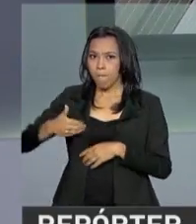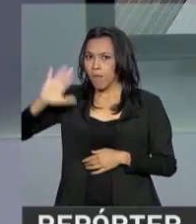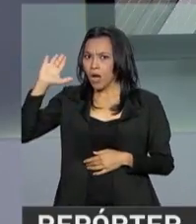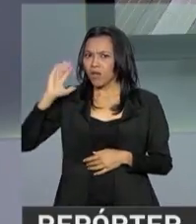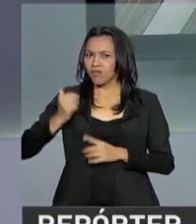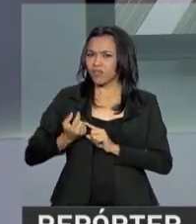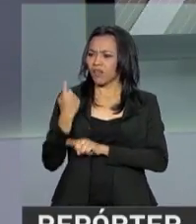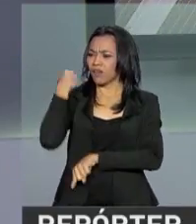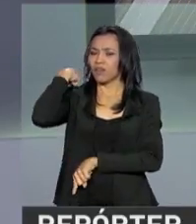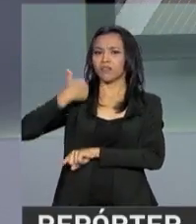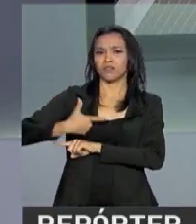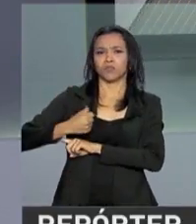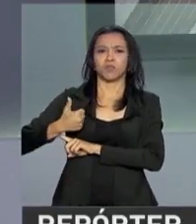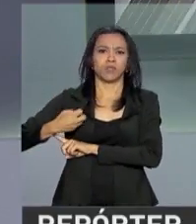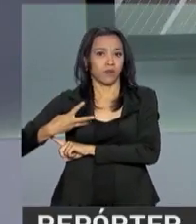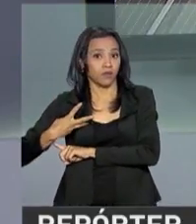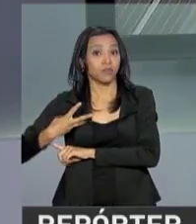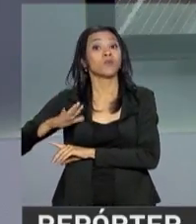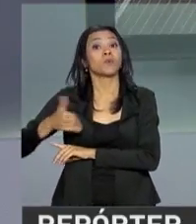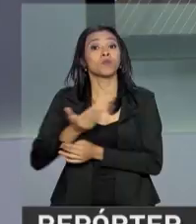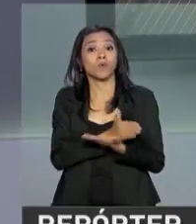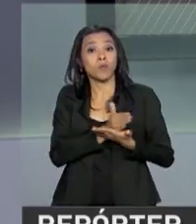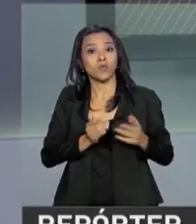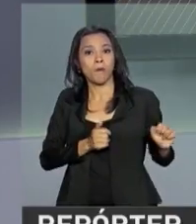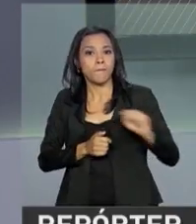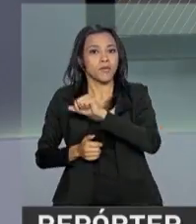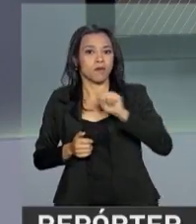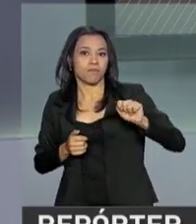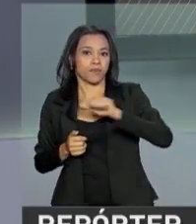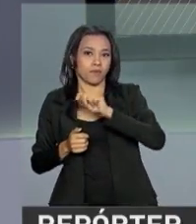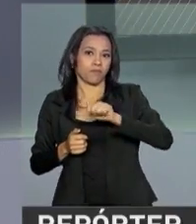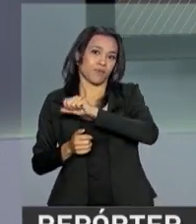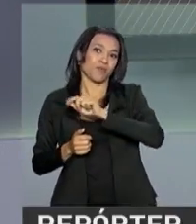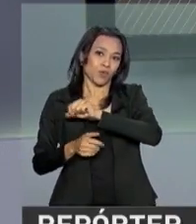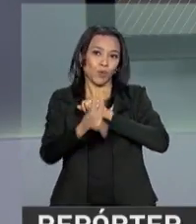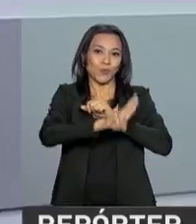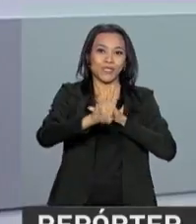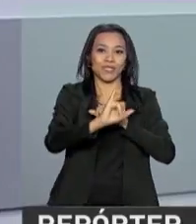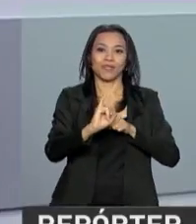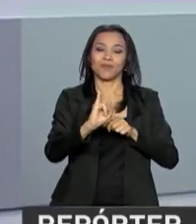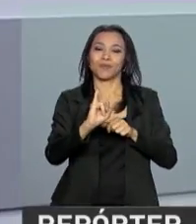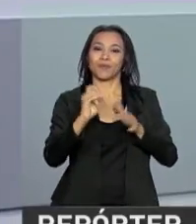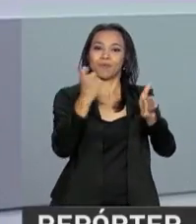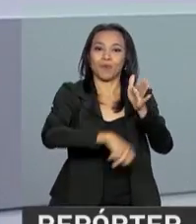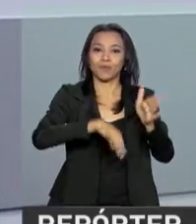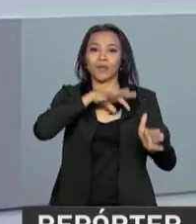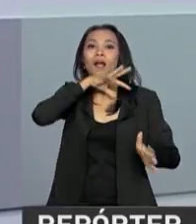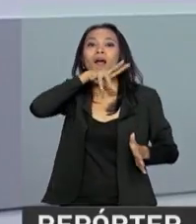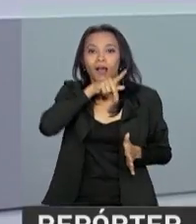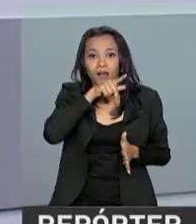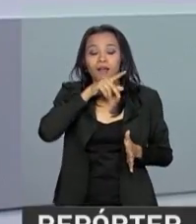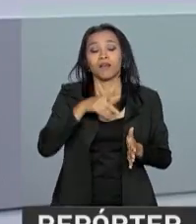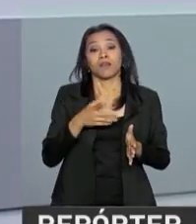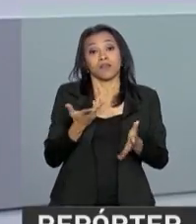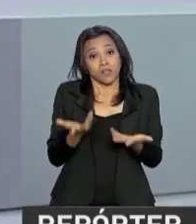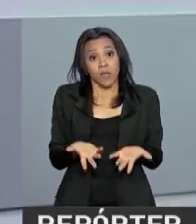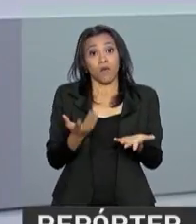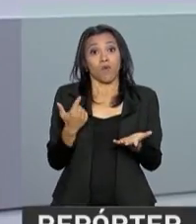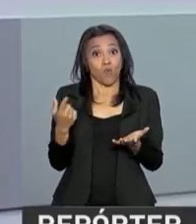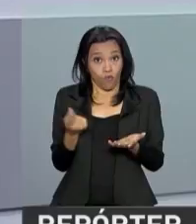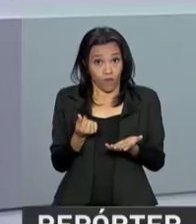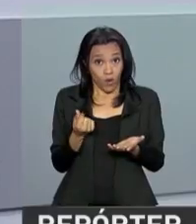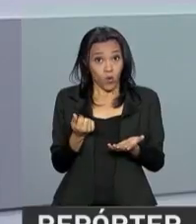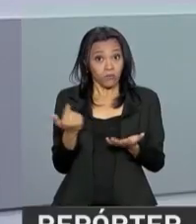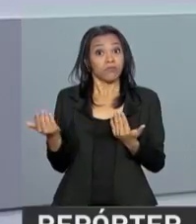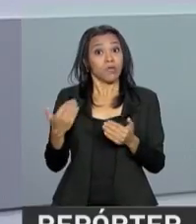desde 2013, quando as doações começaram a ser feitas por meio da declaração. A quantidade de doações também superou os